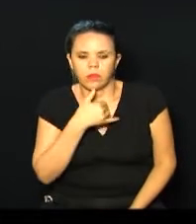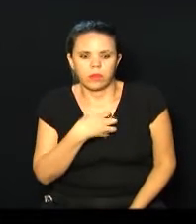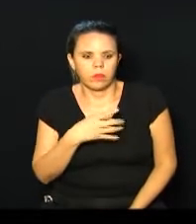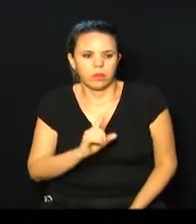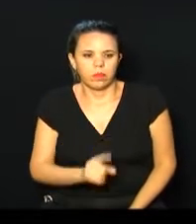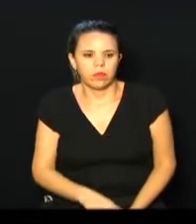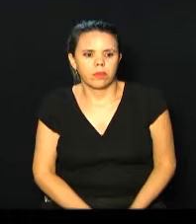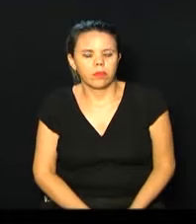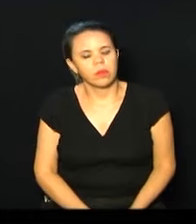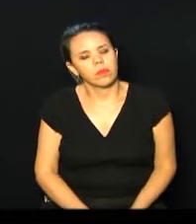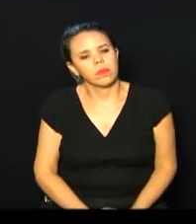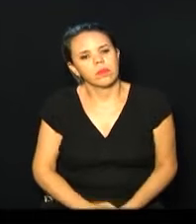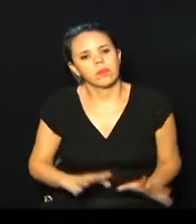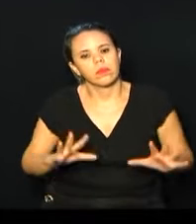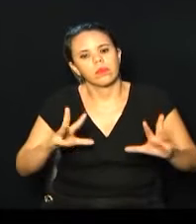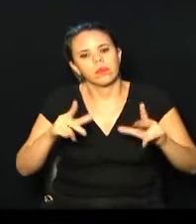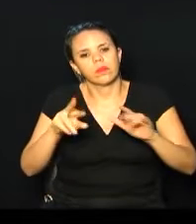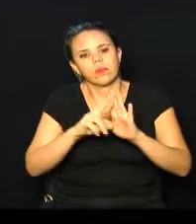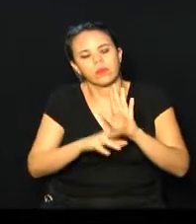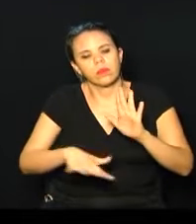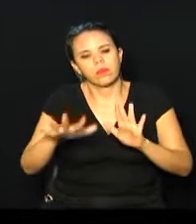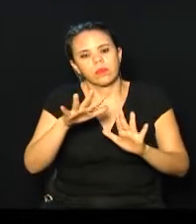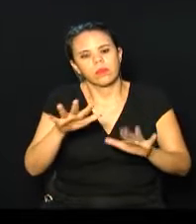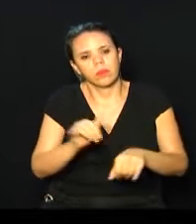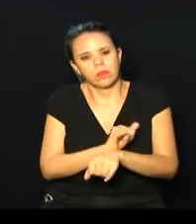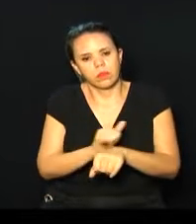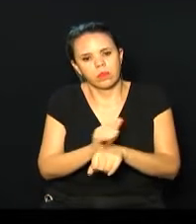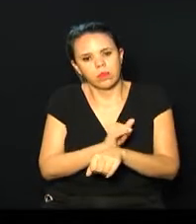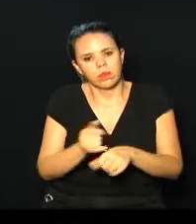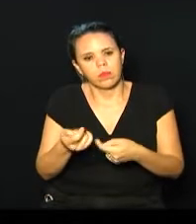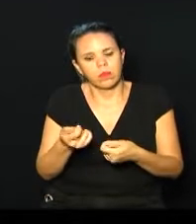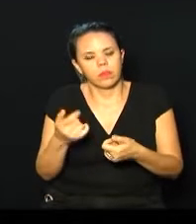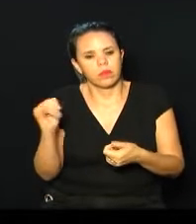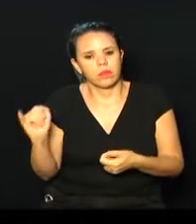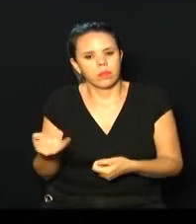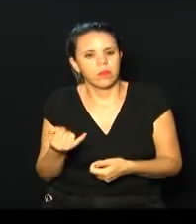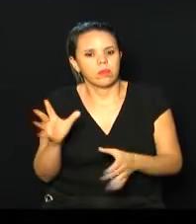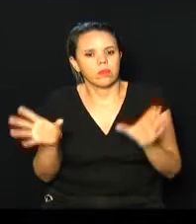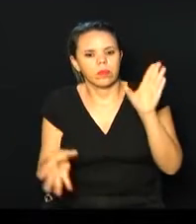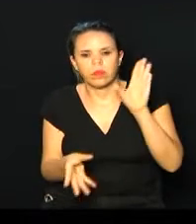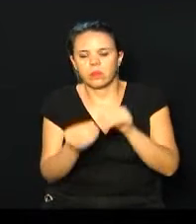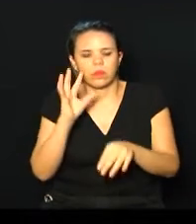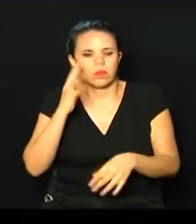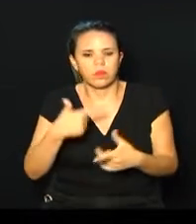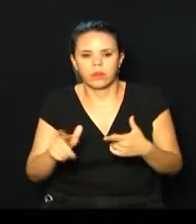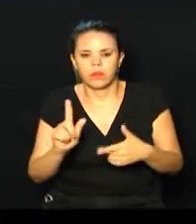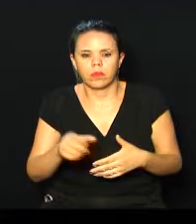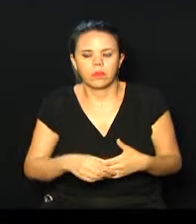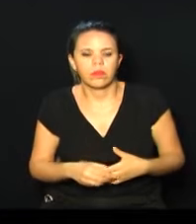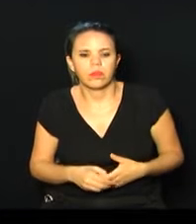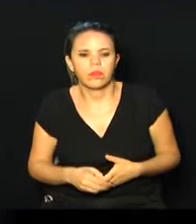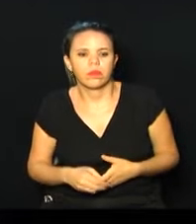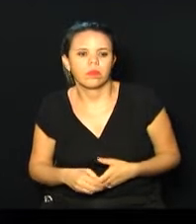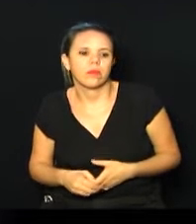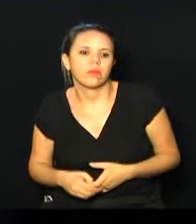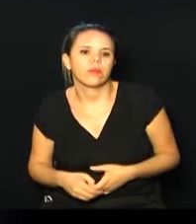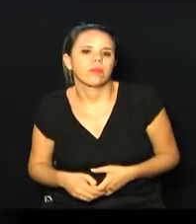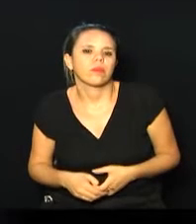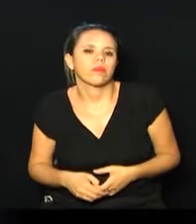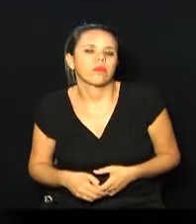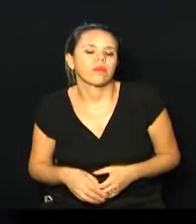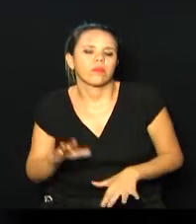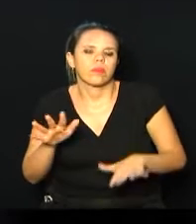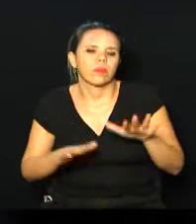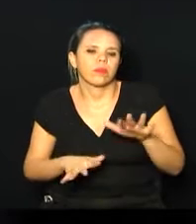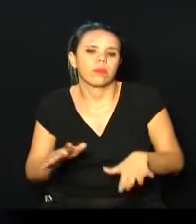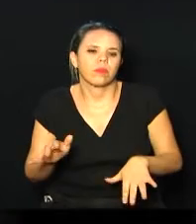lamentavelmente. Então, todas as medidas paliativas, elas são benéficas, elas não resolverão o problema. O próprio nome, estamos falando aqui, é